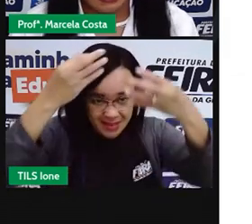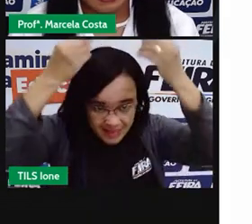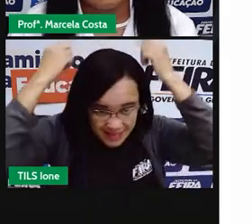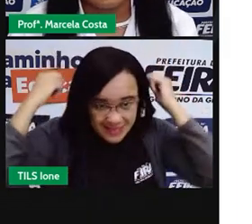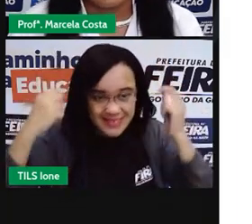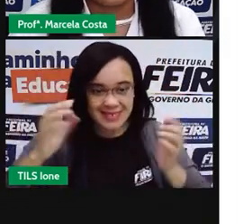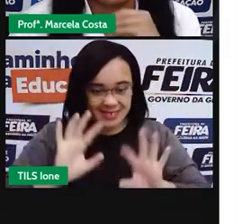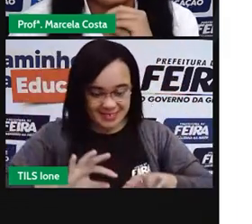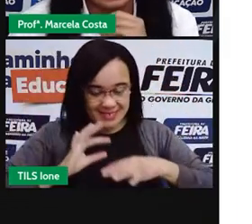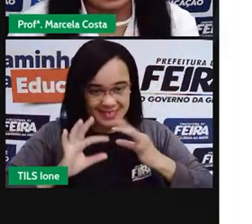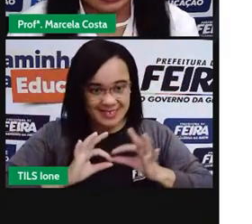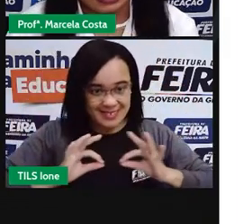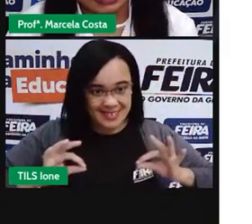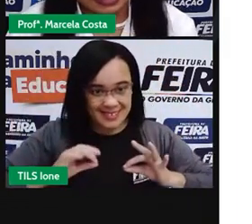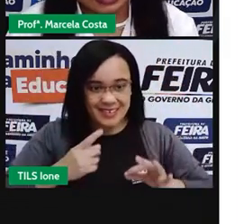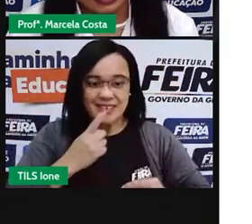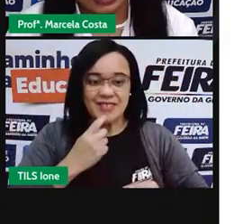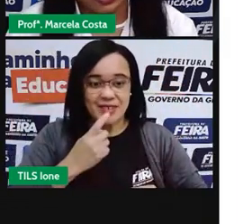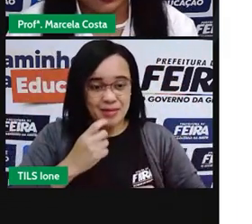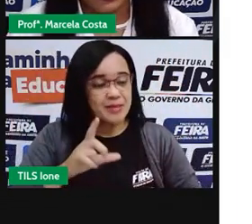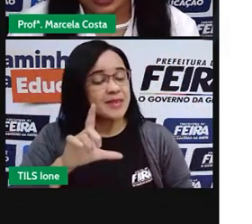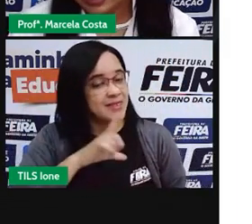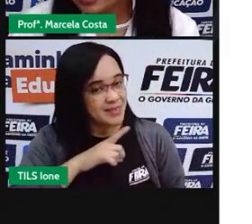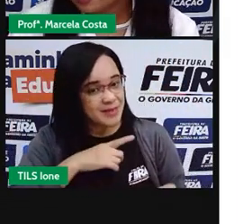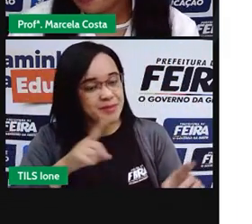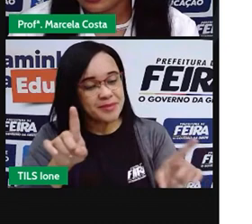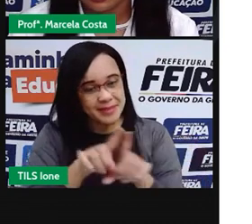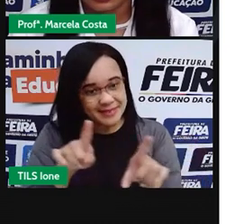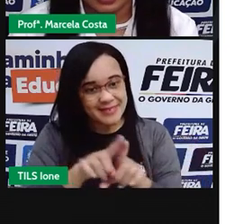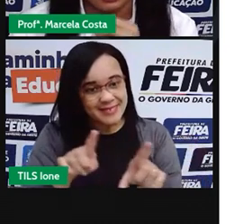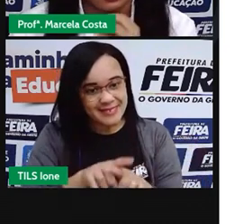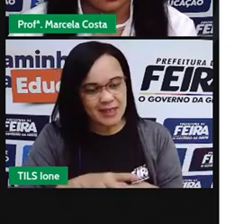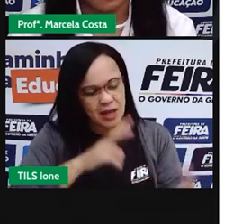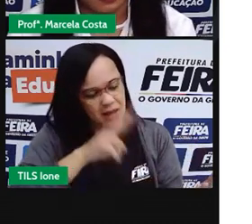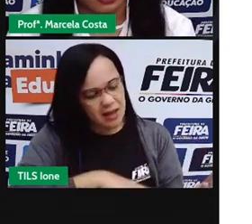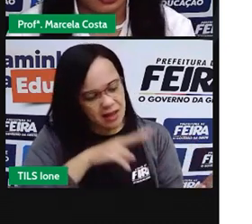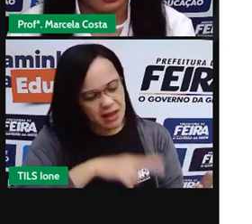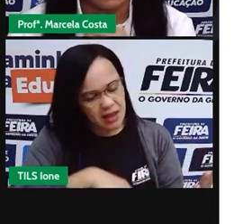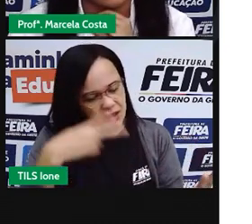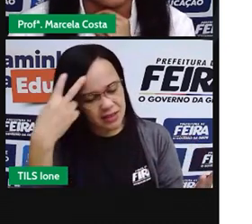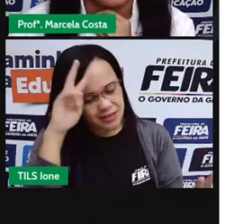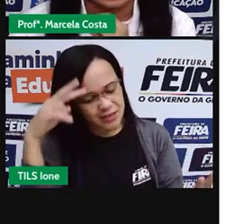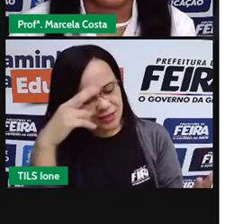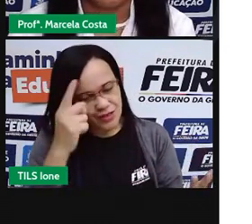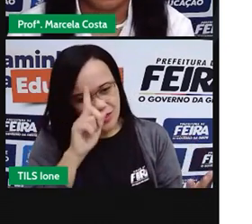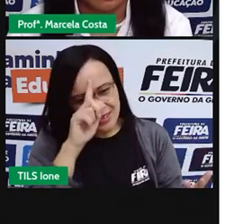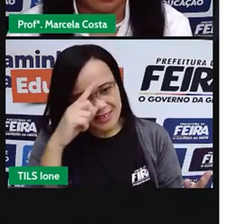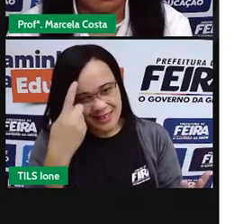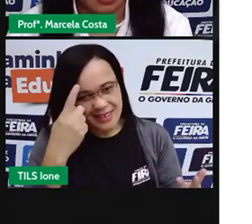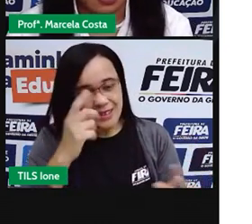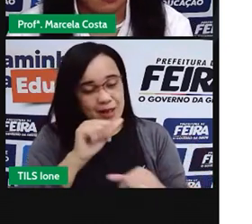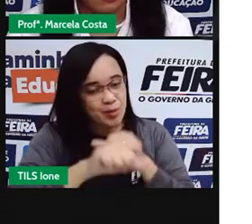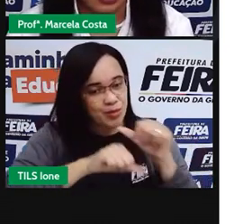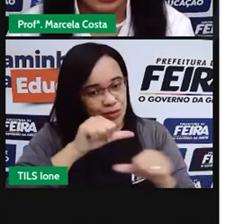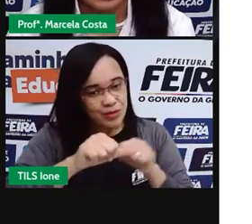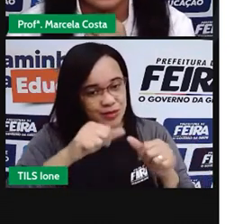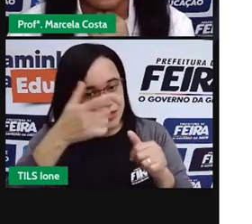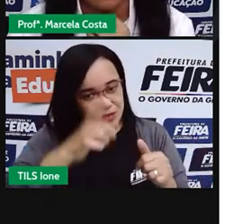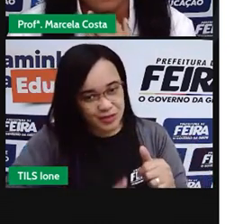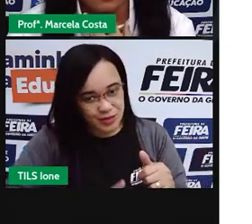E lá, nessa releitura, esses personagens, os porquinhos, a Chapeuzinho